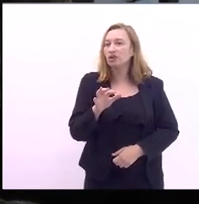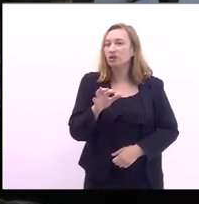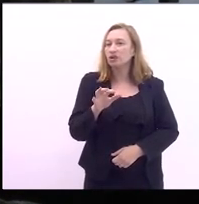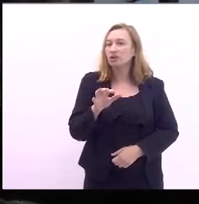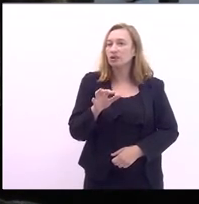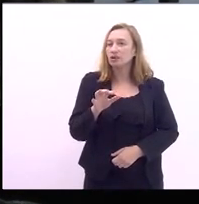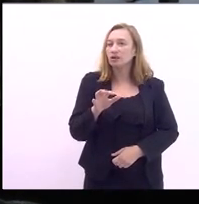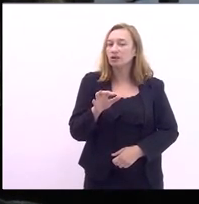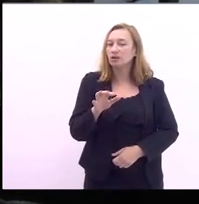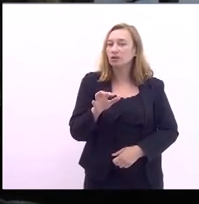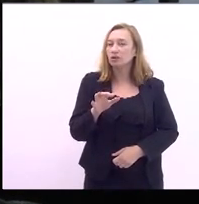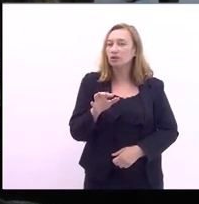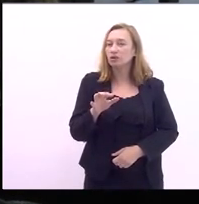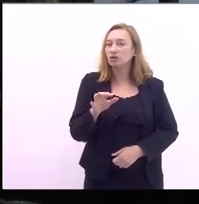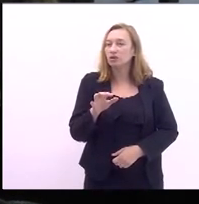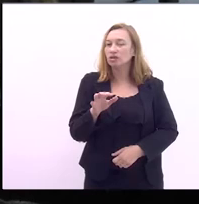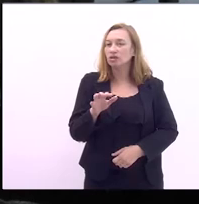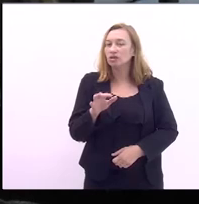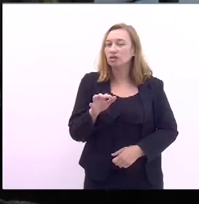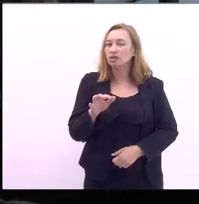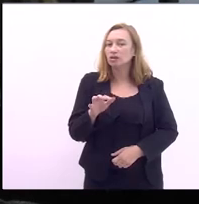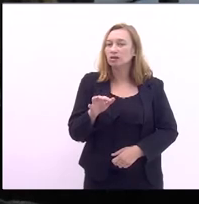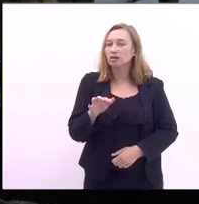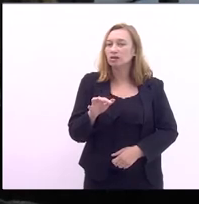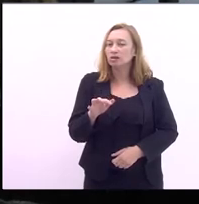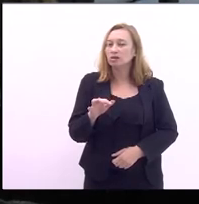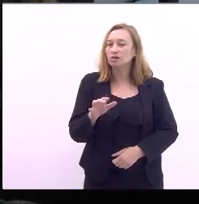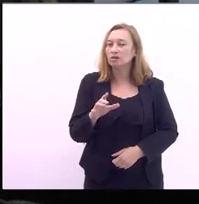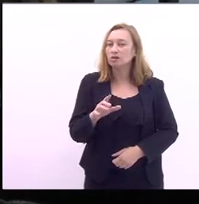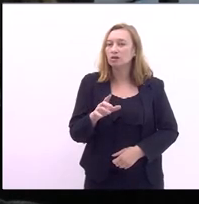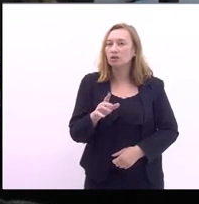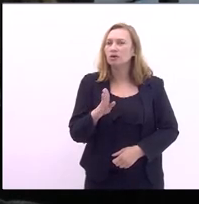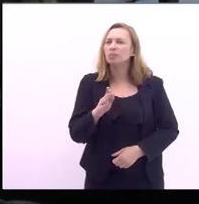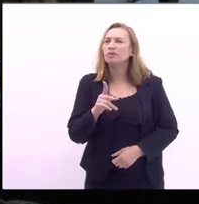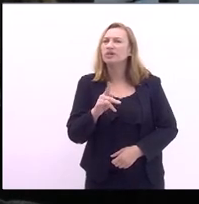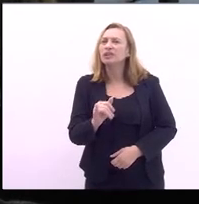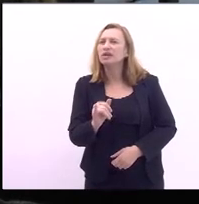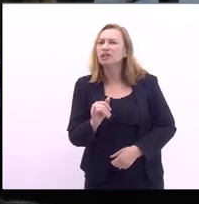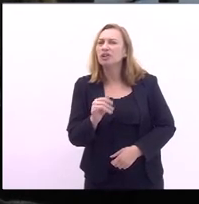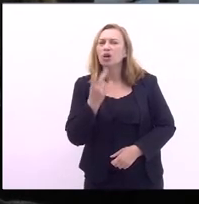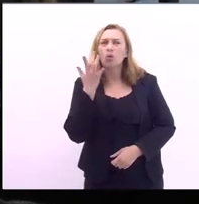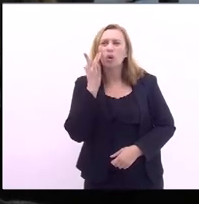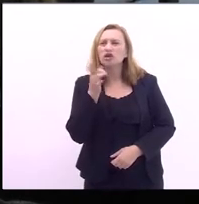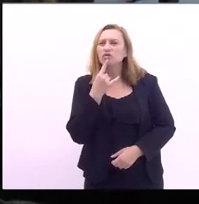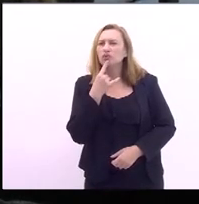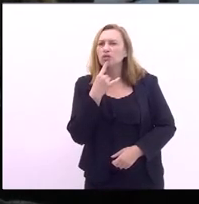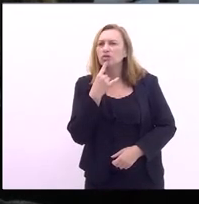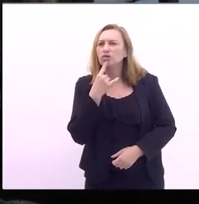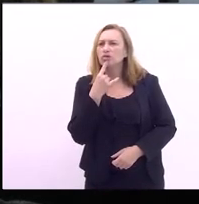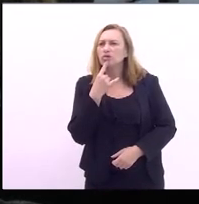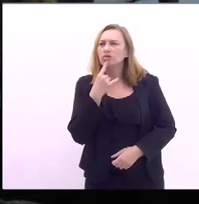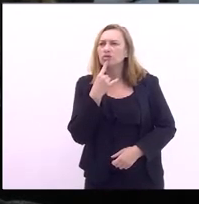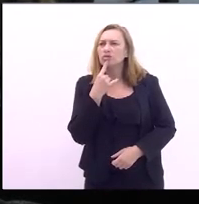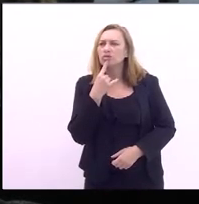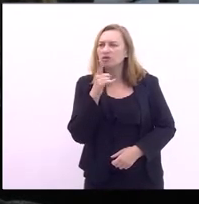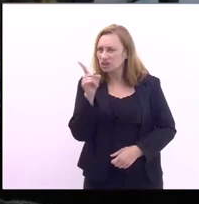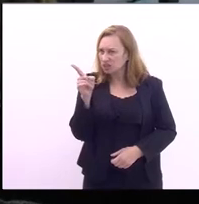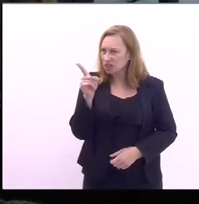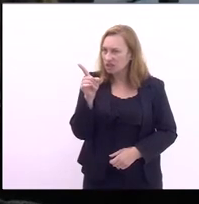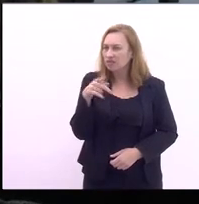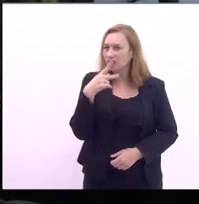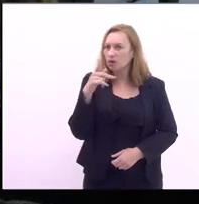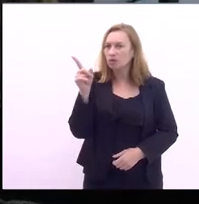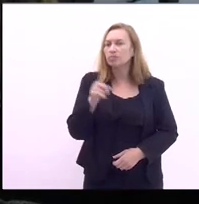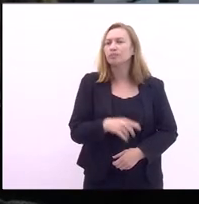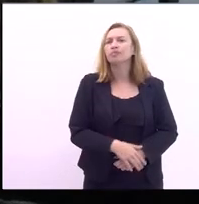vocês. A geração própria, cadê o Bubinho que tratou? Foi o vizinho, não, foi o... Você que tratou